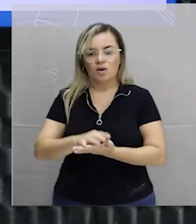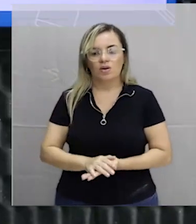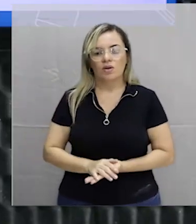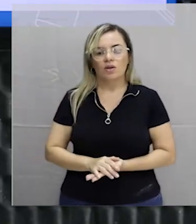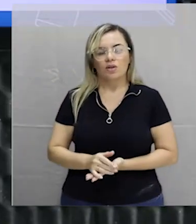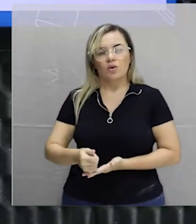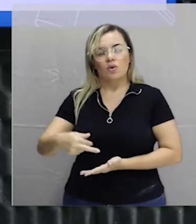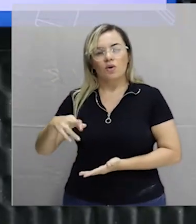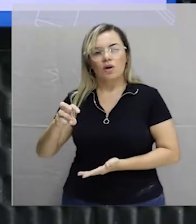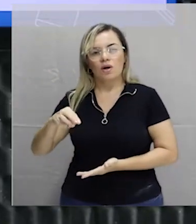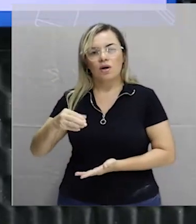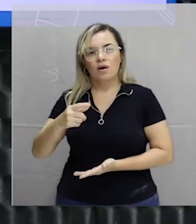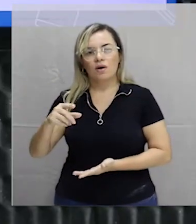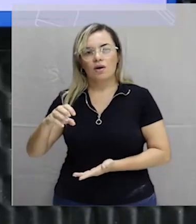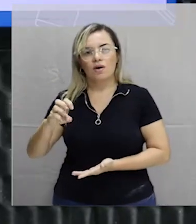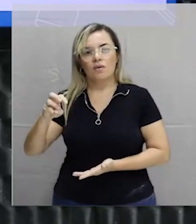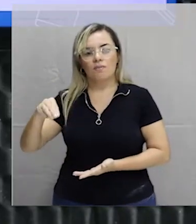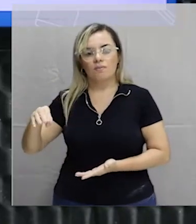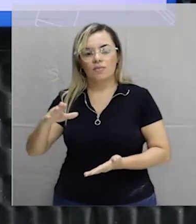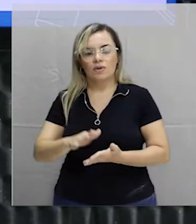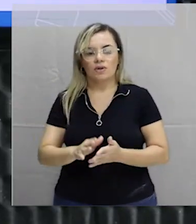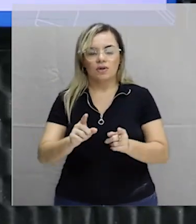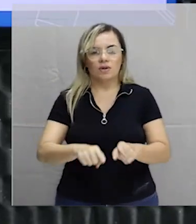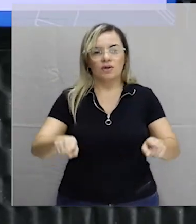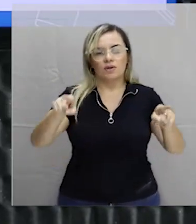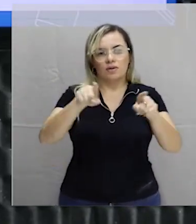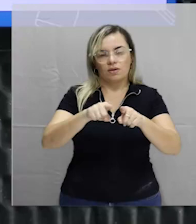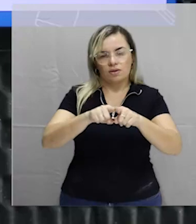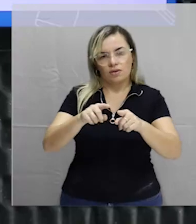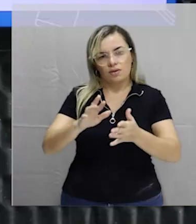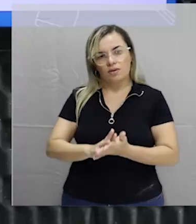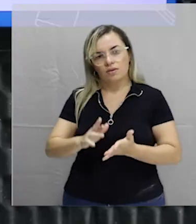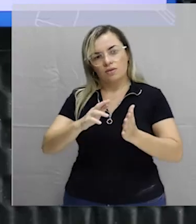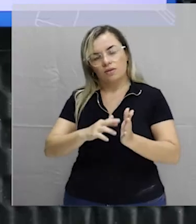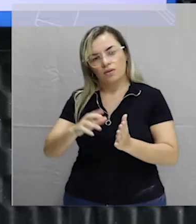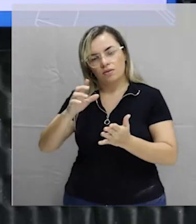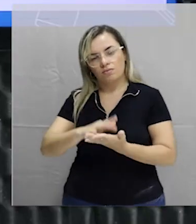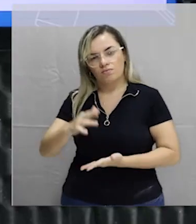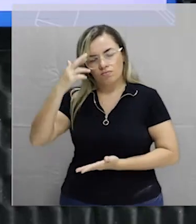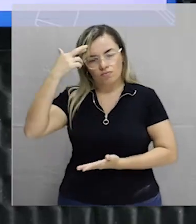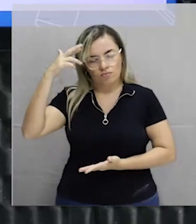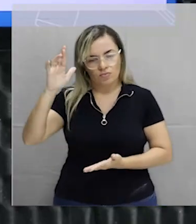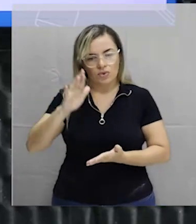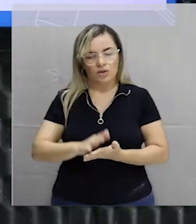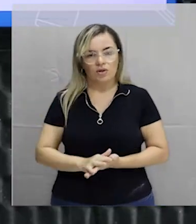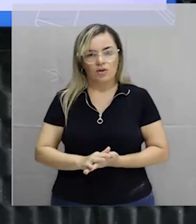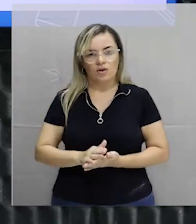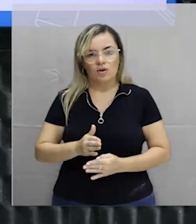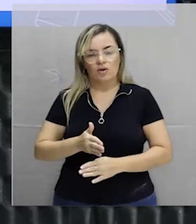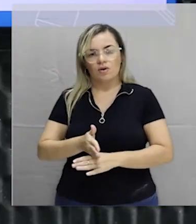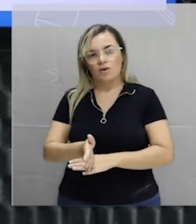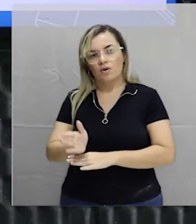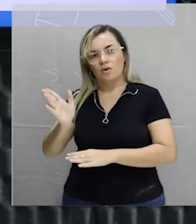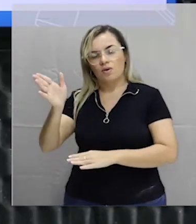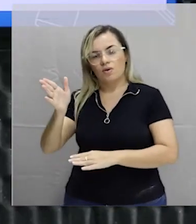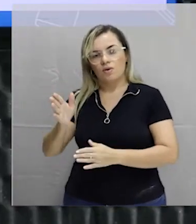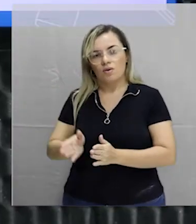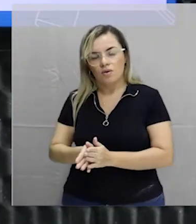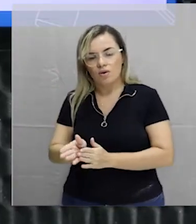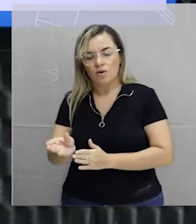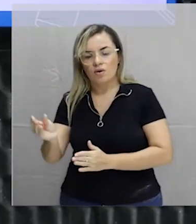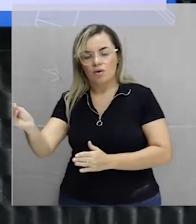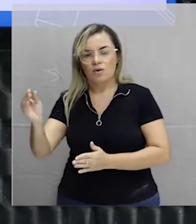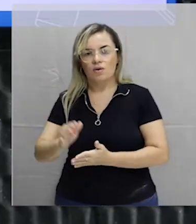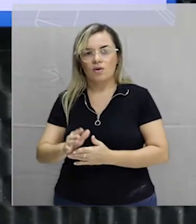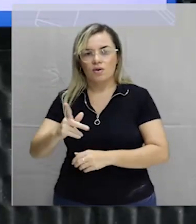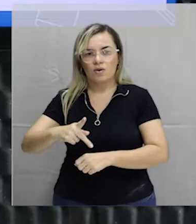Comércio. Eles irão, inclusive, enviar representantes para Lisboa, para Portugal,